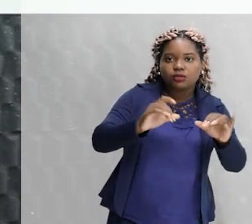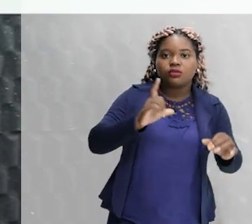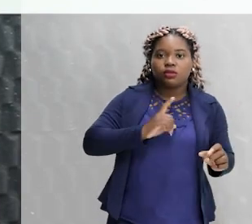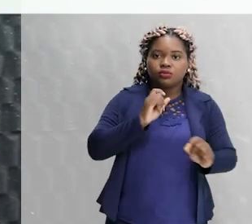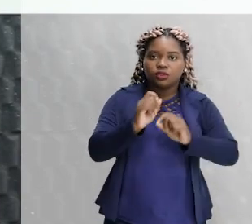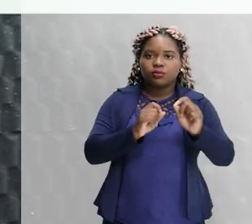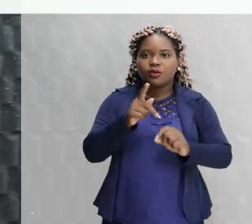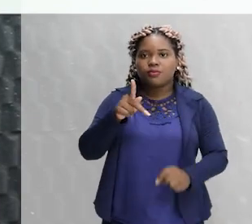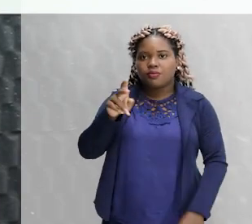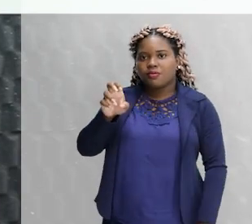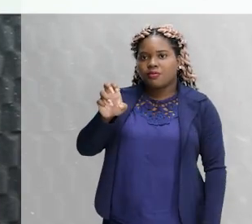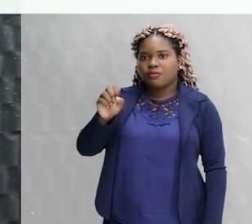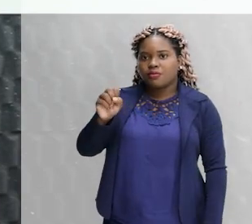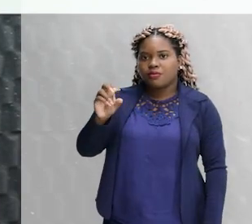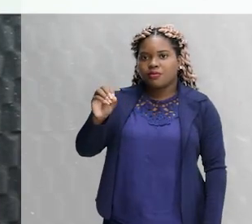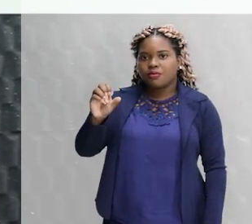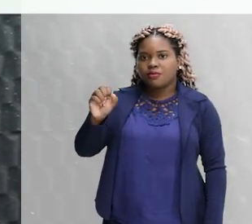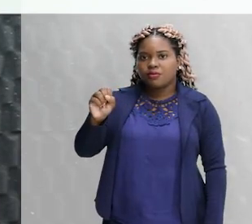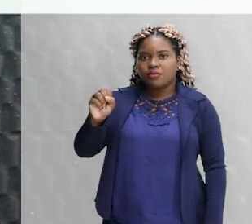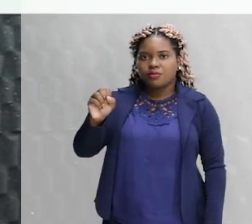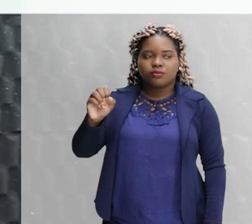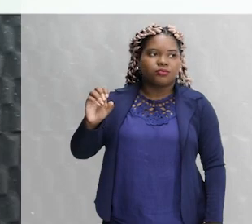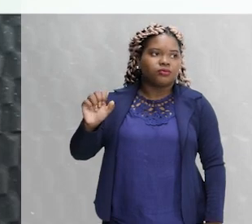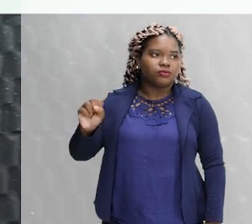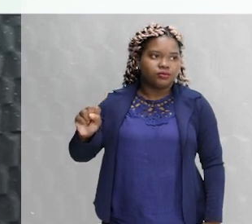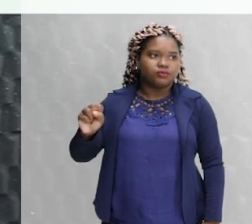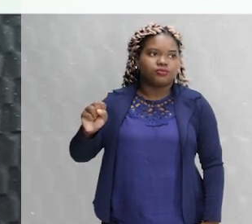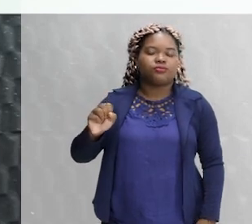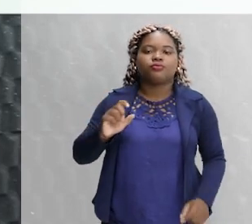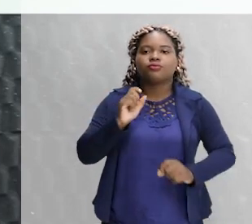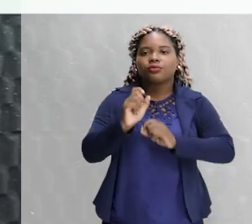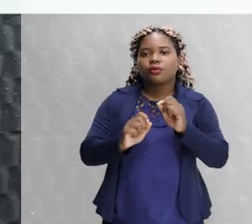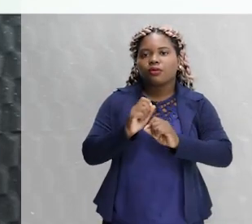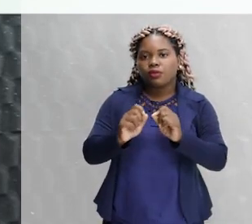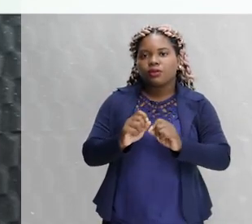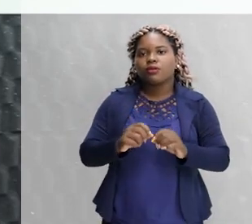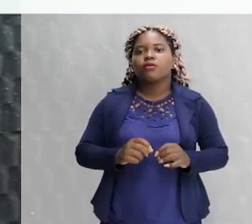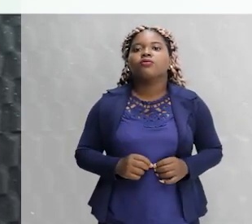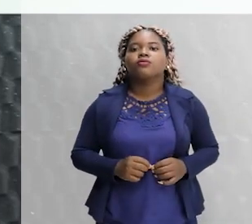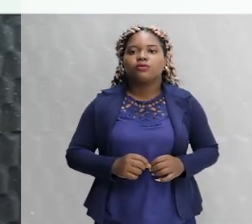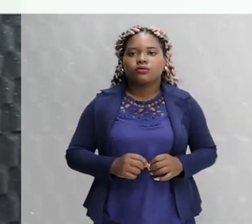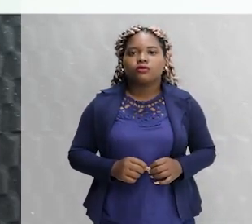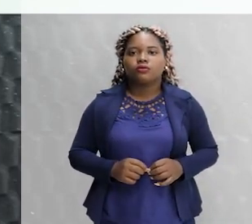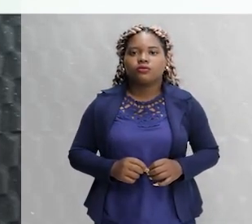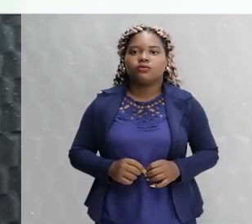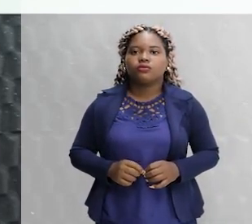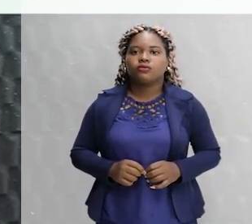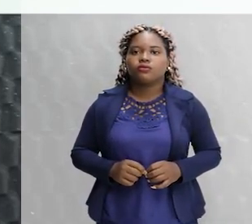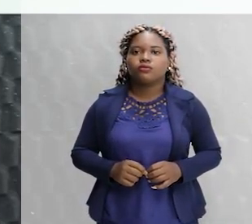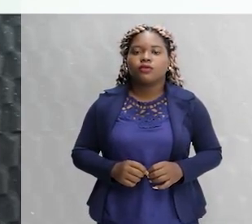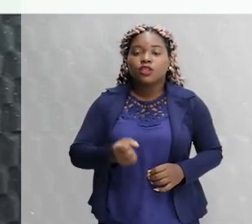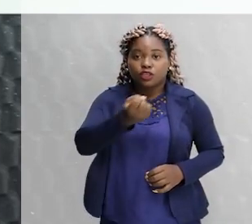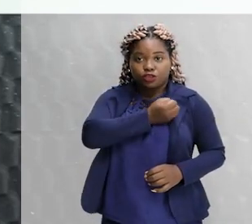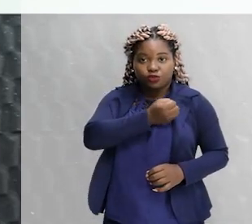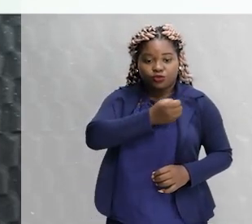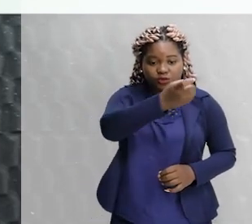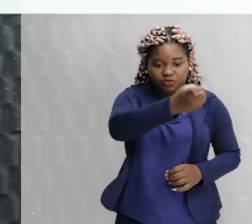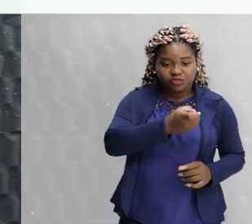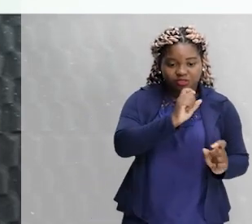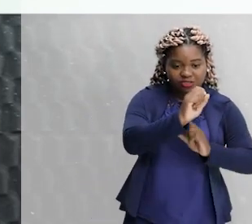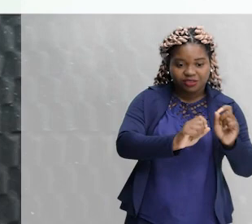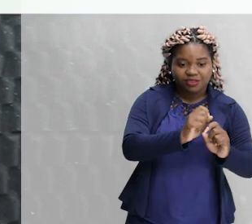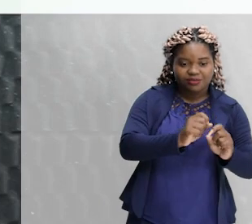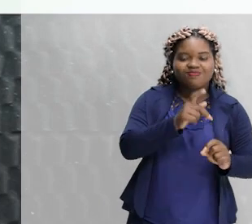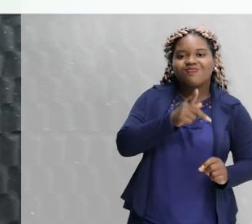pesos, certo? Desses dados, tá? Então eu vou dizer aqui, por exemplo, que esse número x1, ele tem um